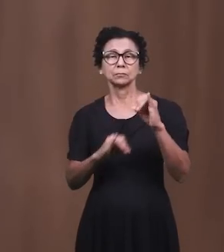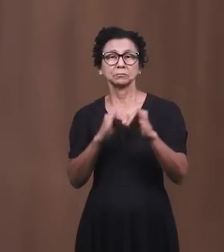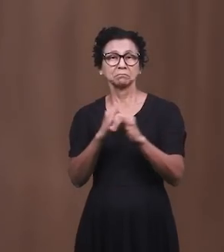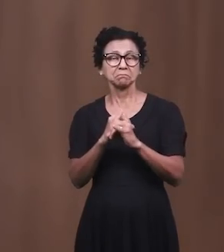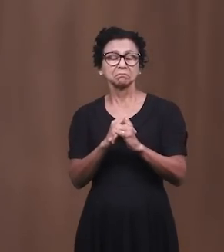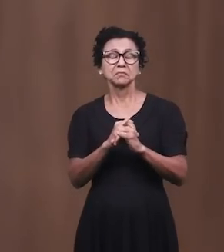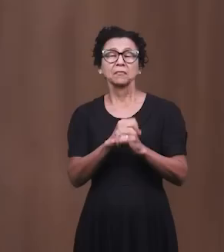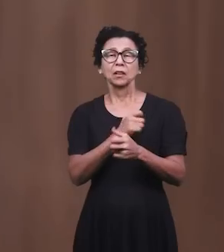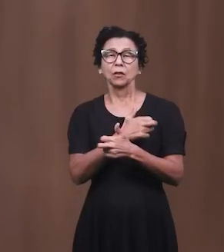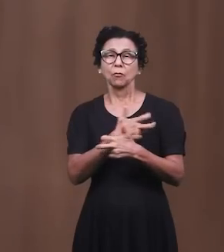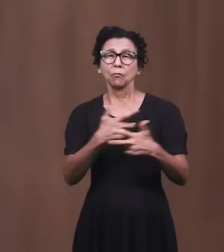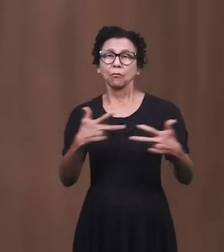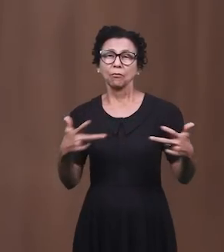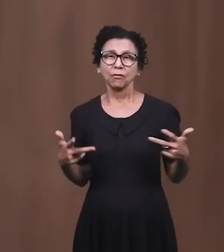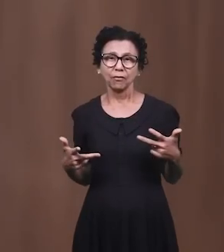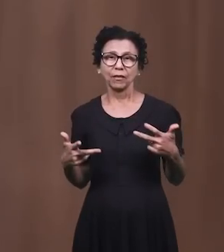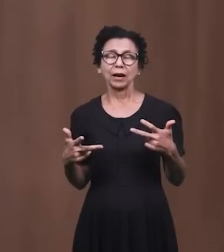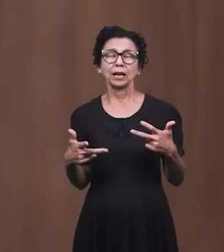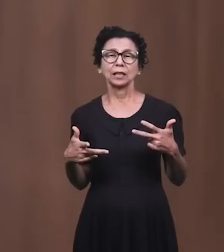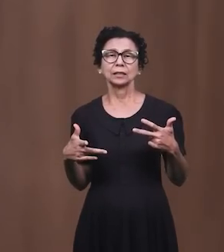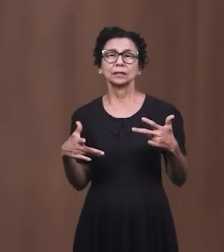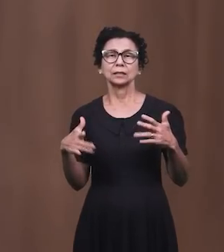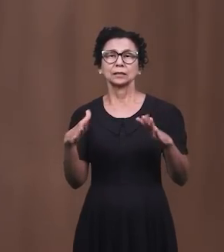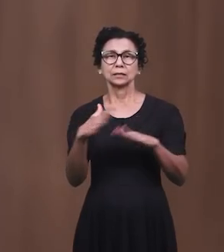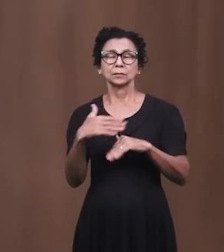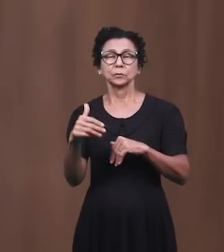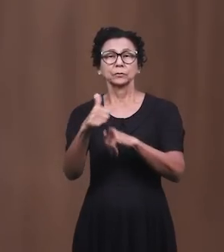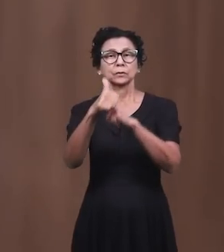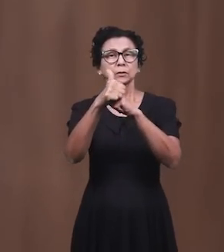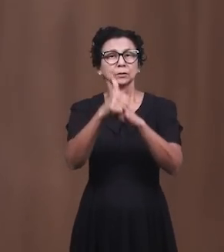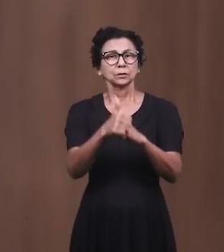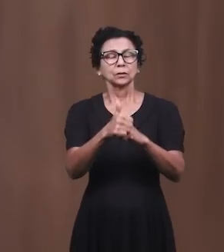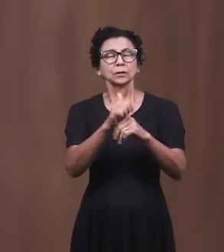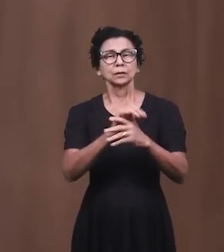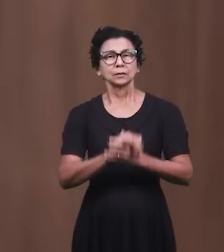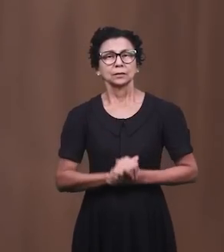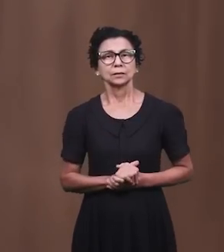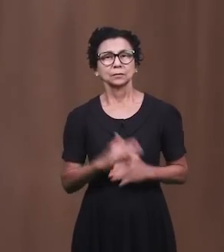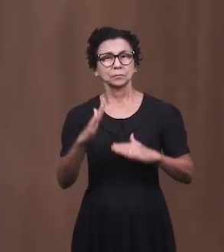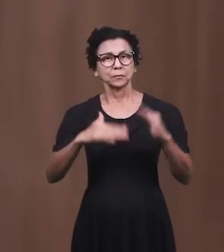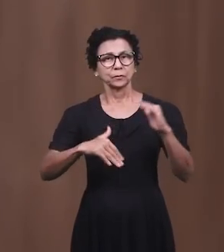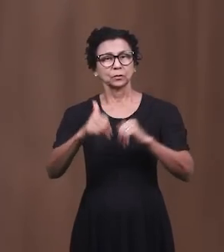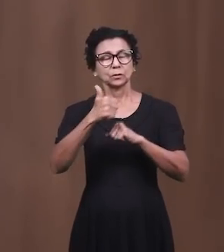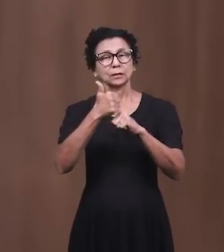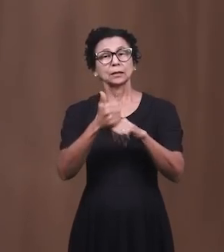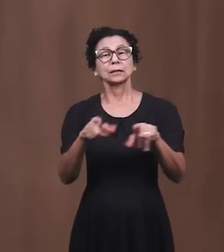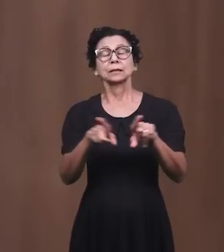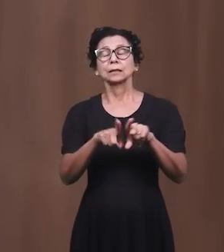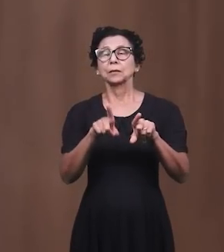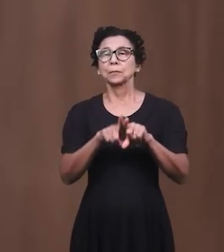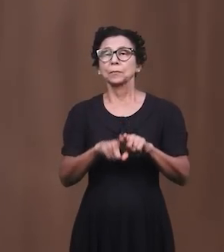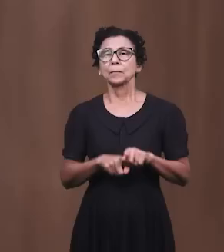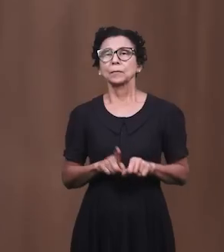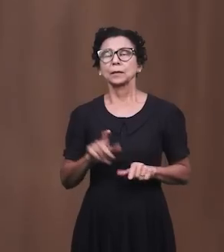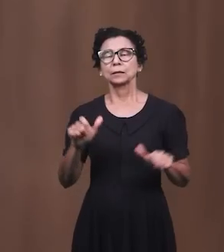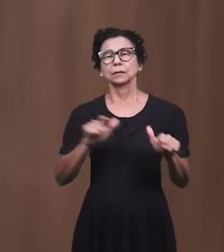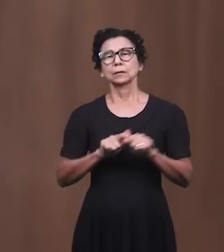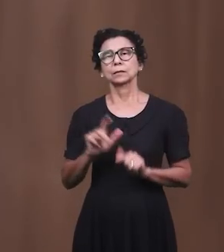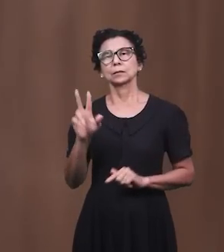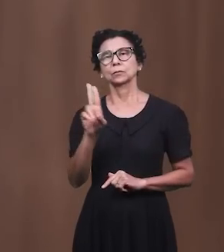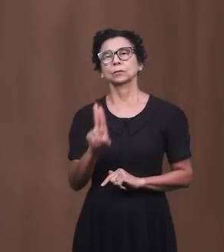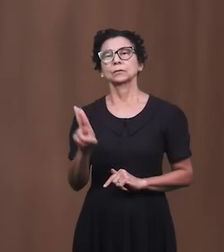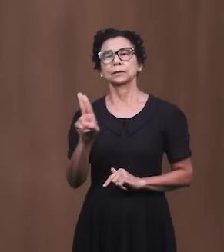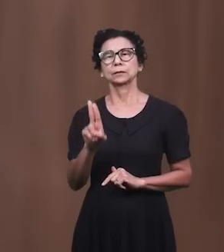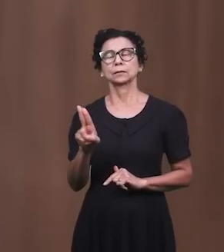Práticas Assertivas em Didáticas na Educação Profissional também. Além disso, o nosso irmão é professor universitário de